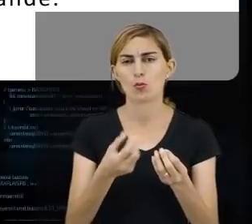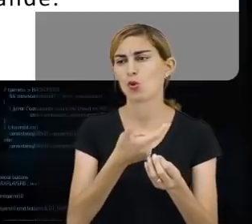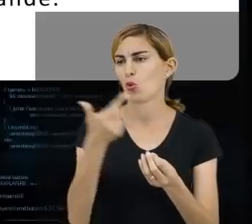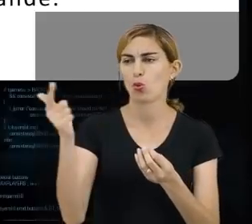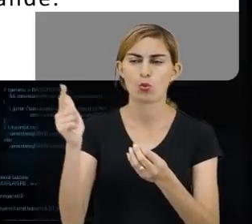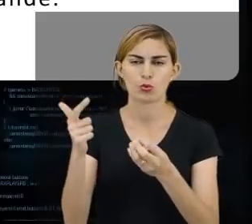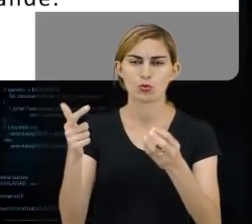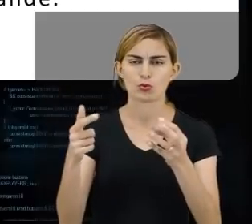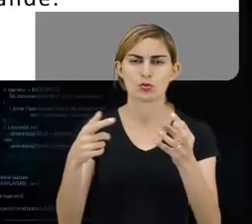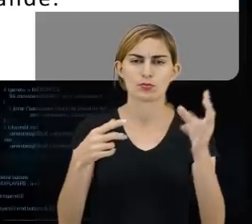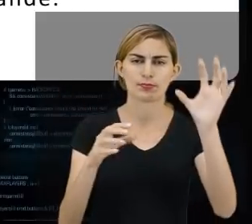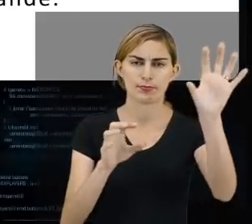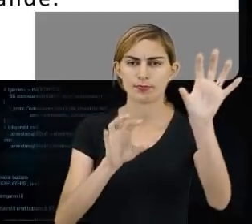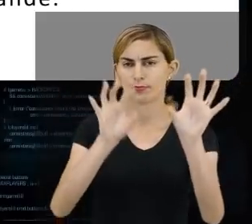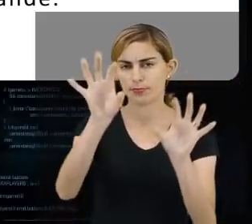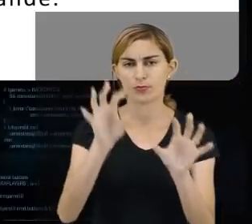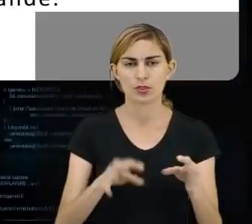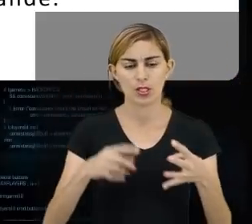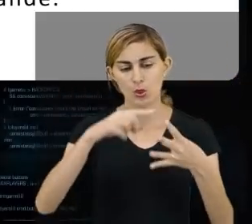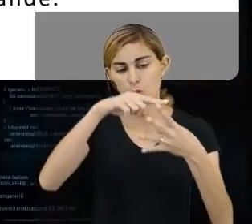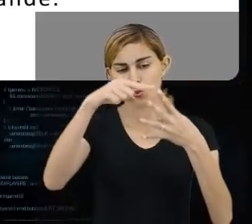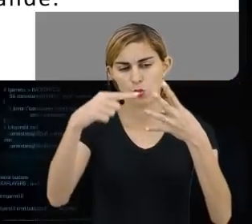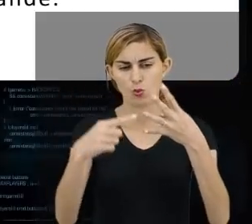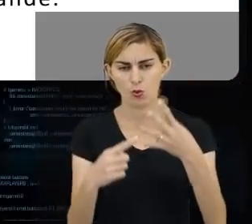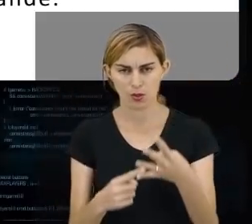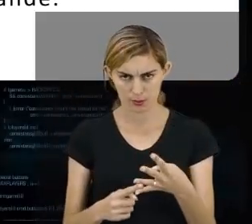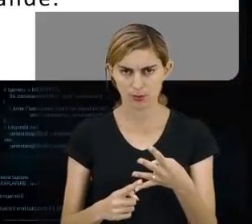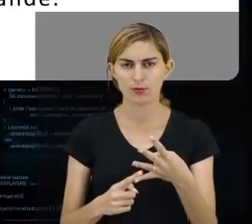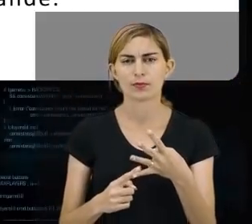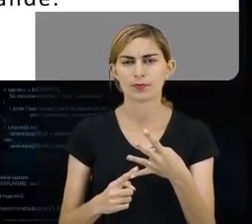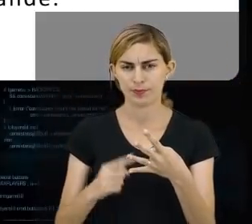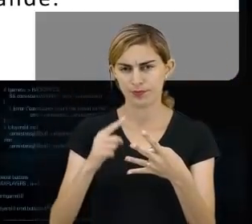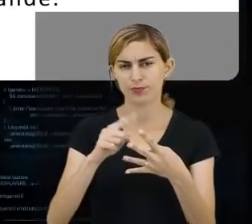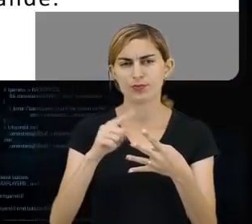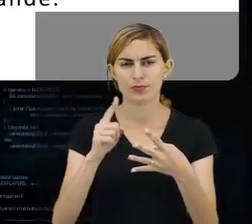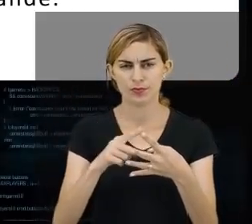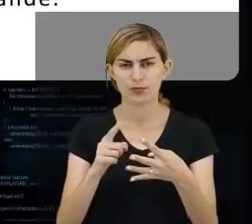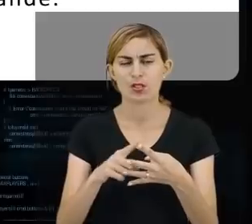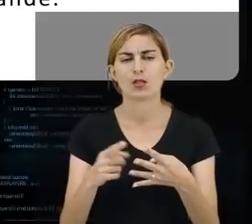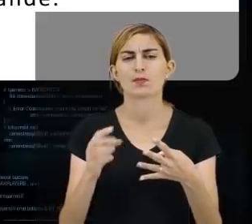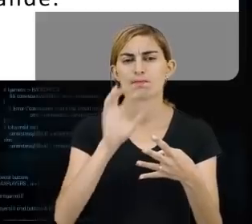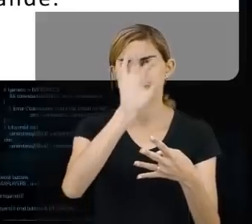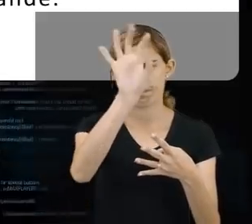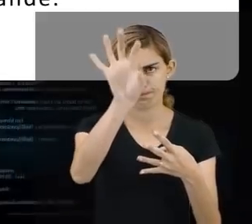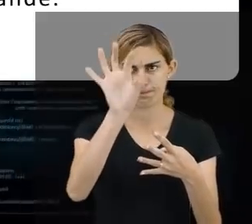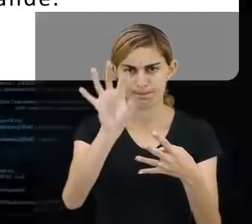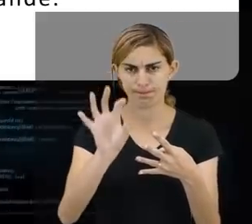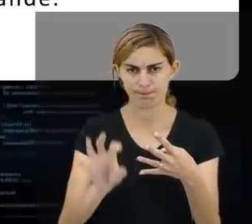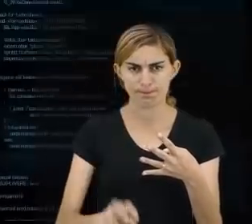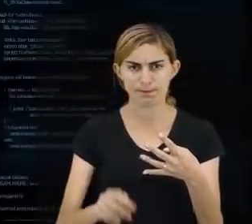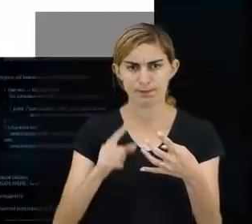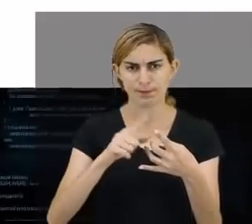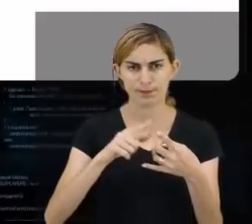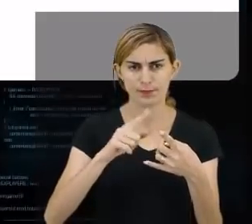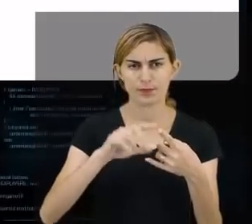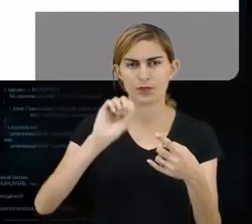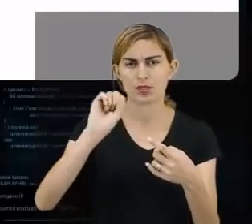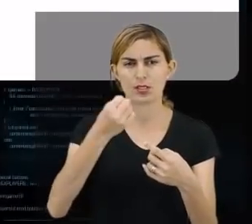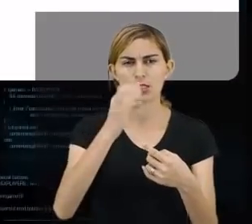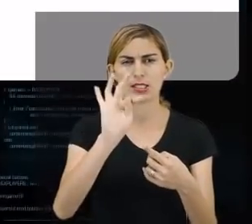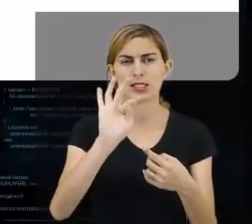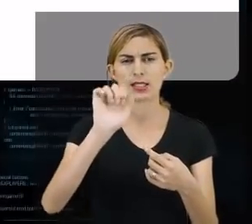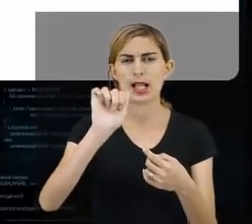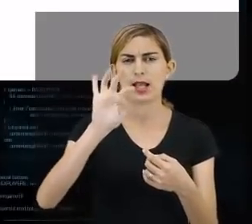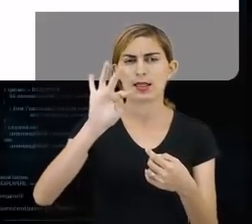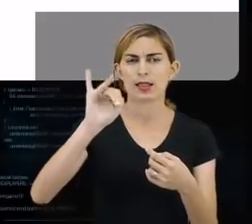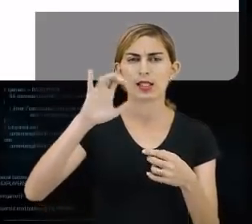aos outros. A gente vai ter 4 propriedades de posicionamento. Static, que é a